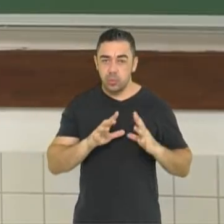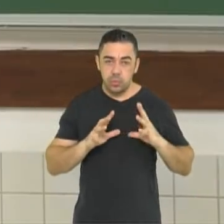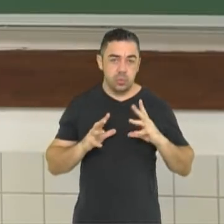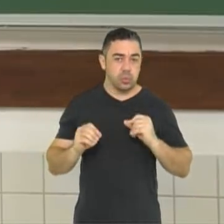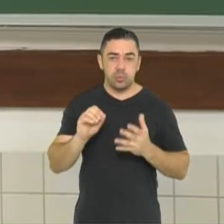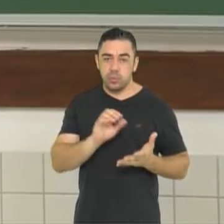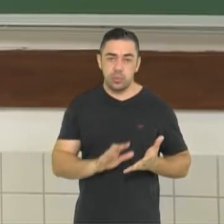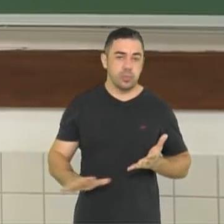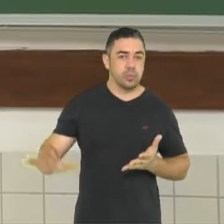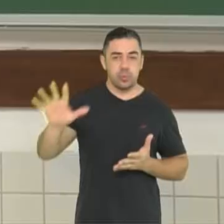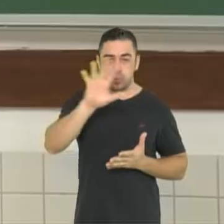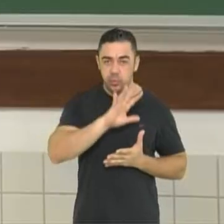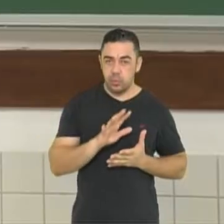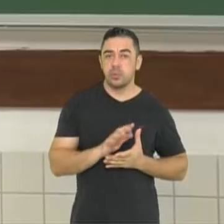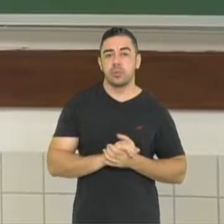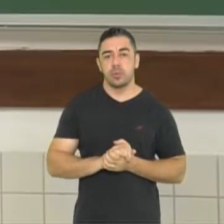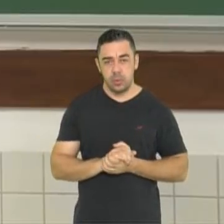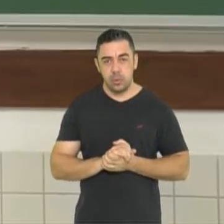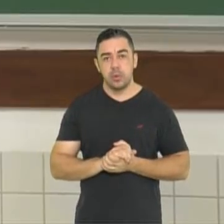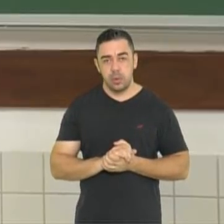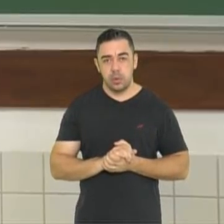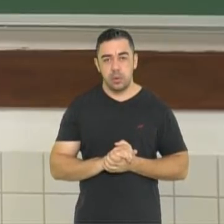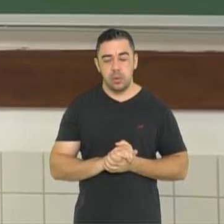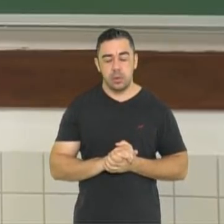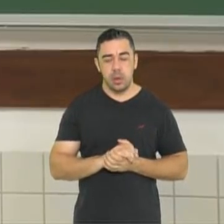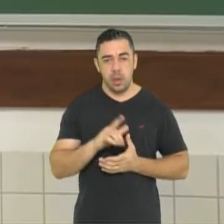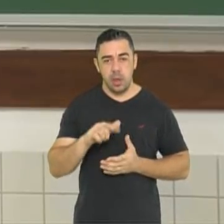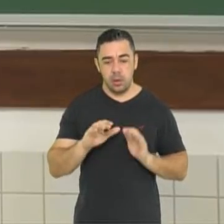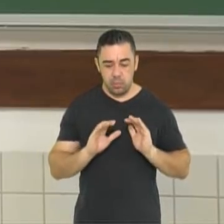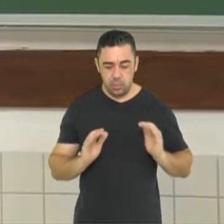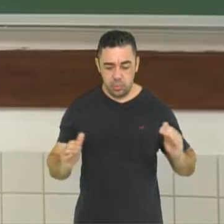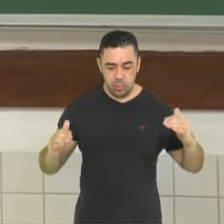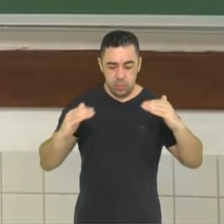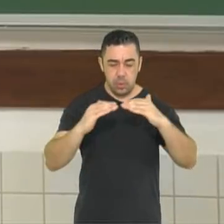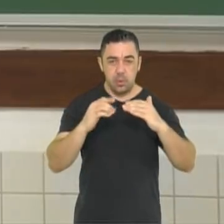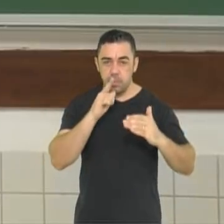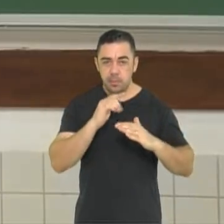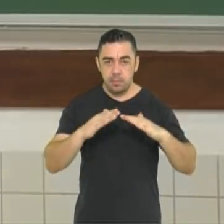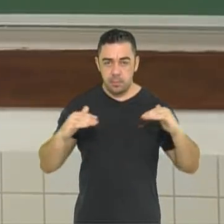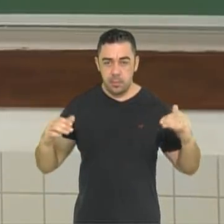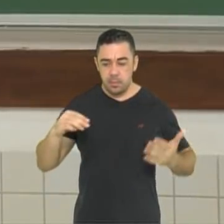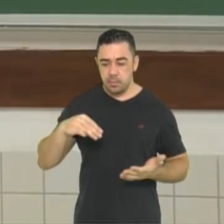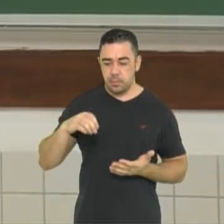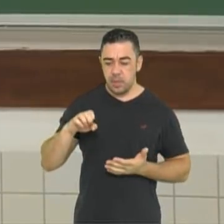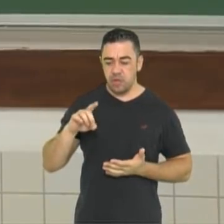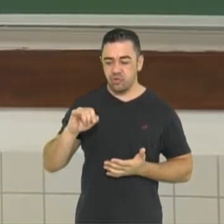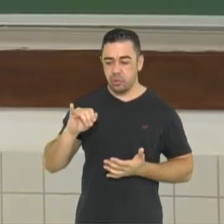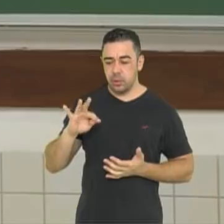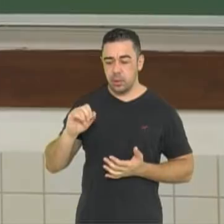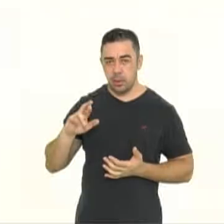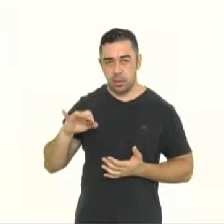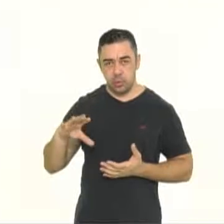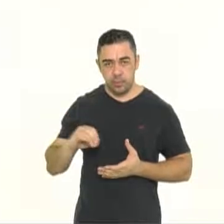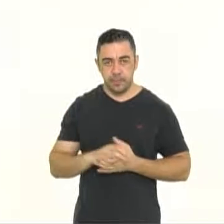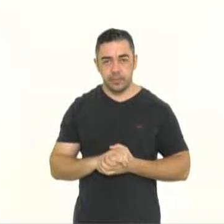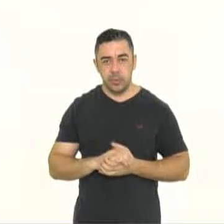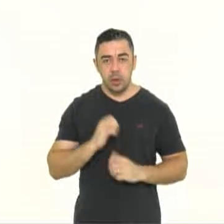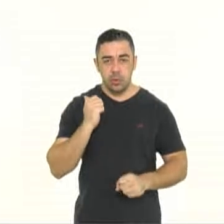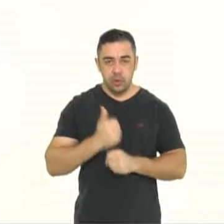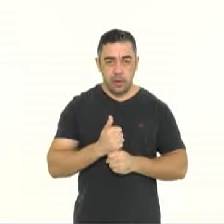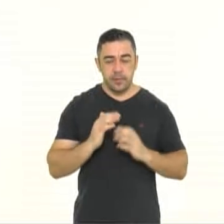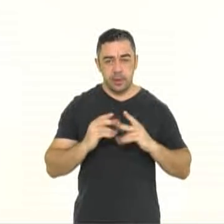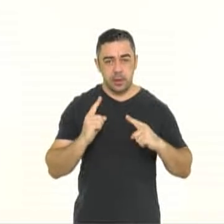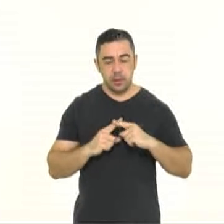aquele círculo, né, em torno do mar Mediterrâneo, como nós comentamos, no norte da Europa. Com isso, o chefe da igreja e o imperador pretendiam